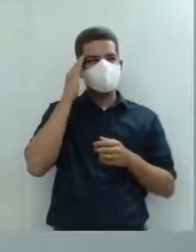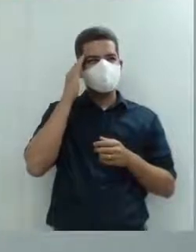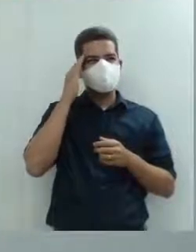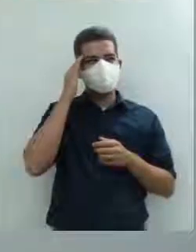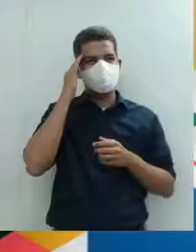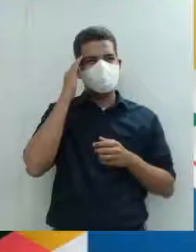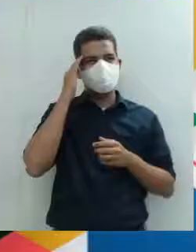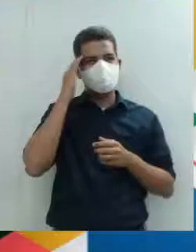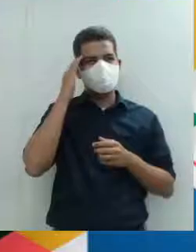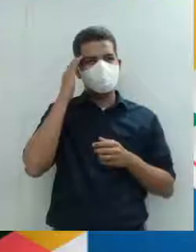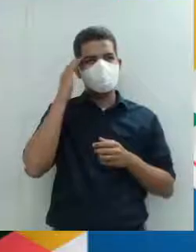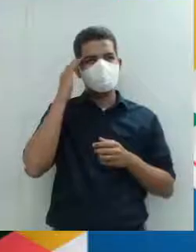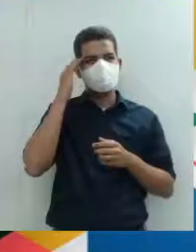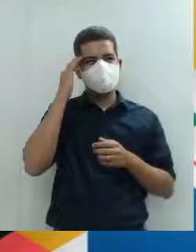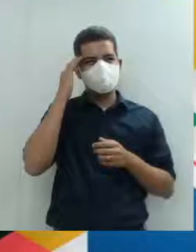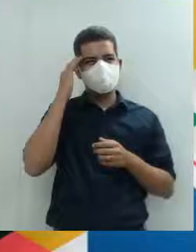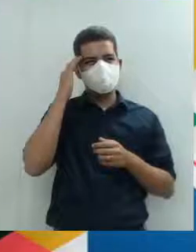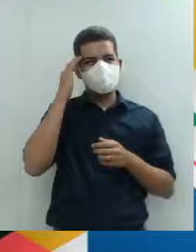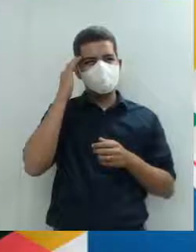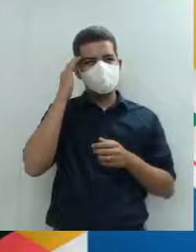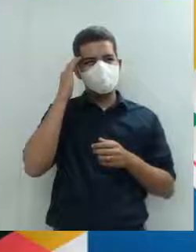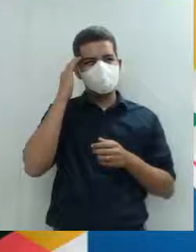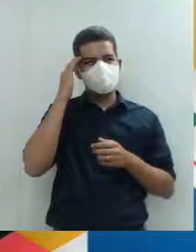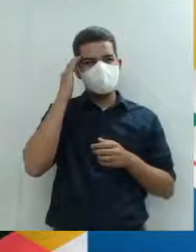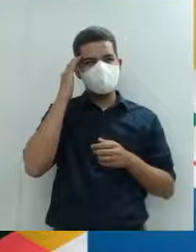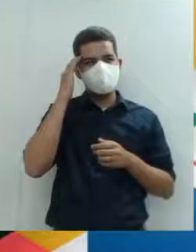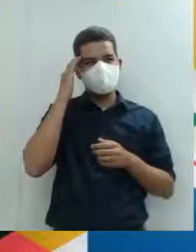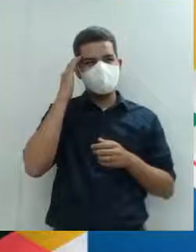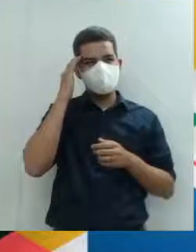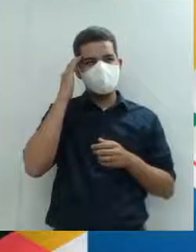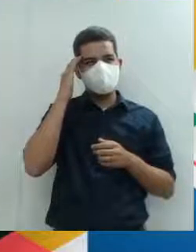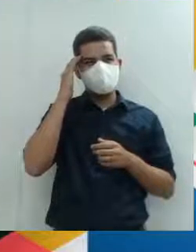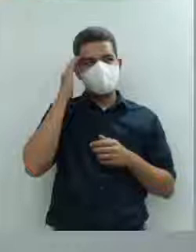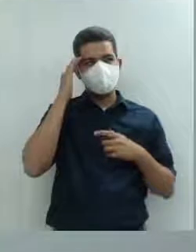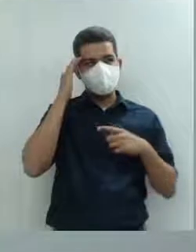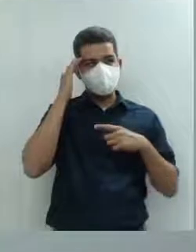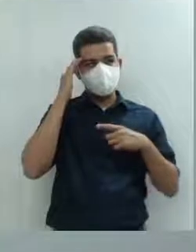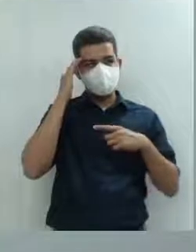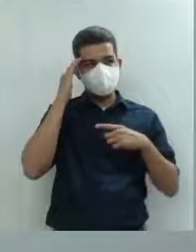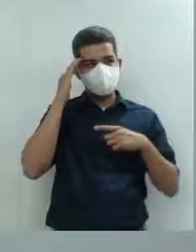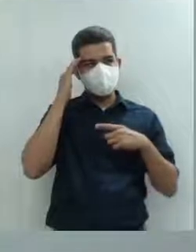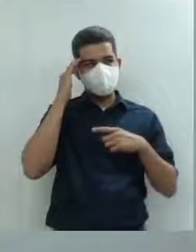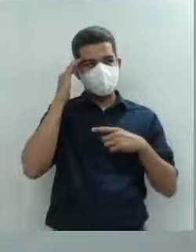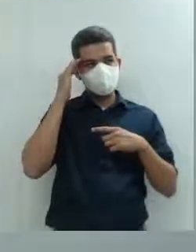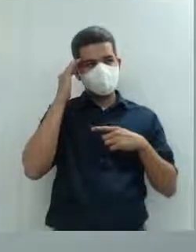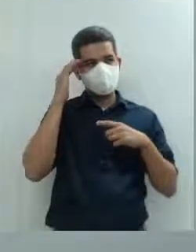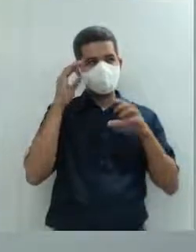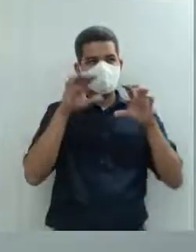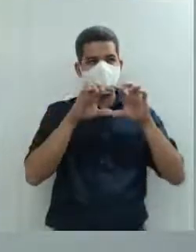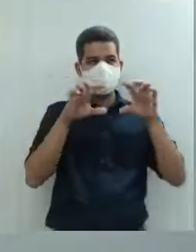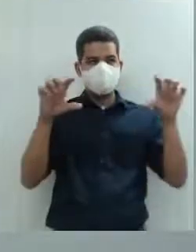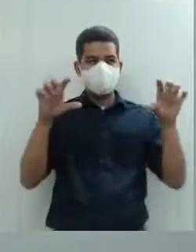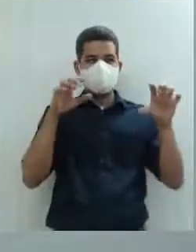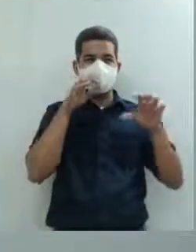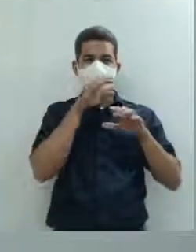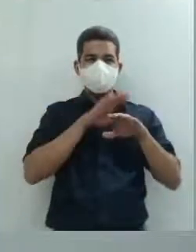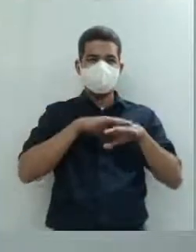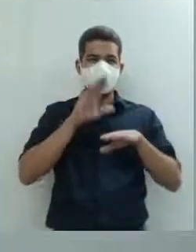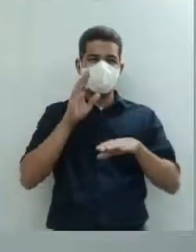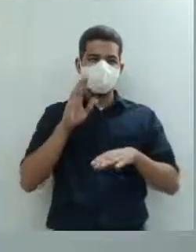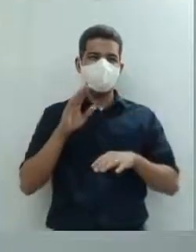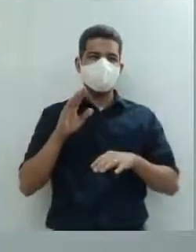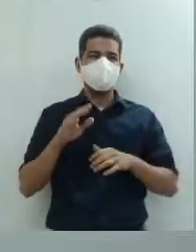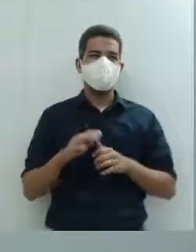zonas climáticas da Terra. Então eu vou ter aqui, ó, entre o Trópico de Câncer e Capricórnio, a região mais quente do